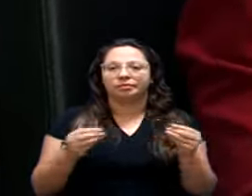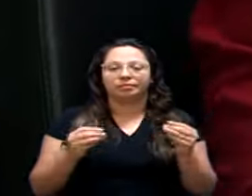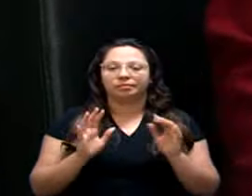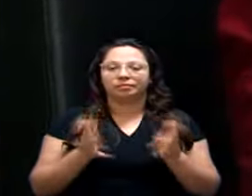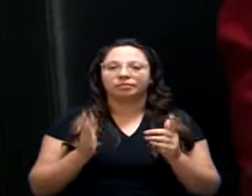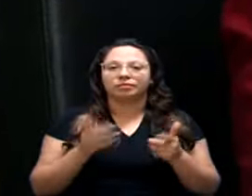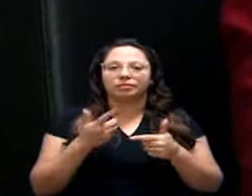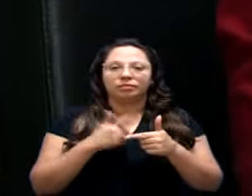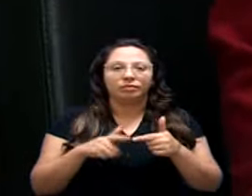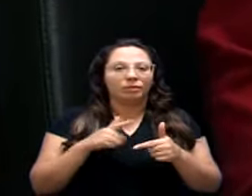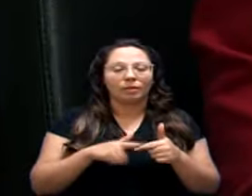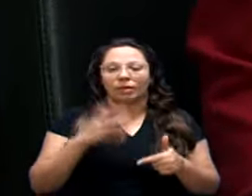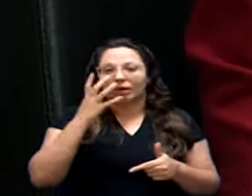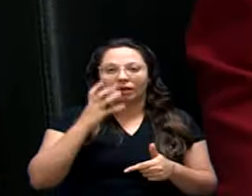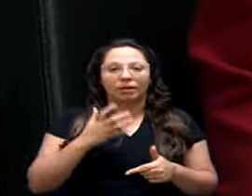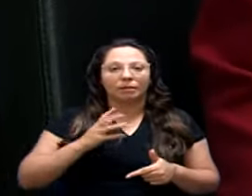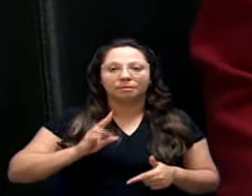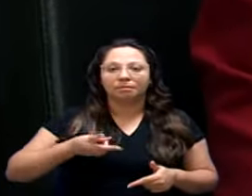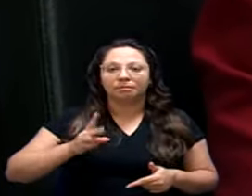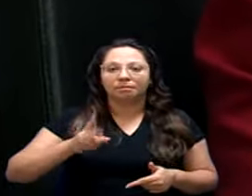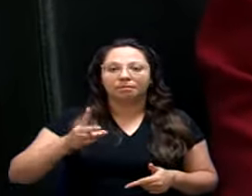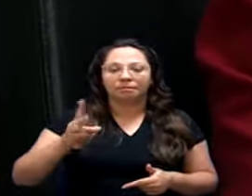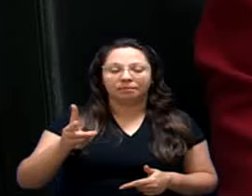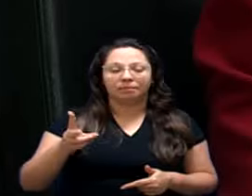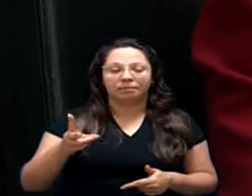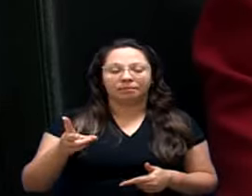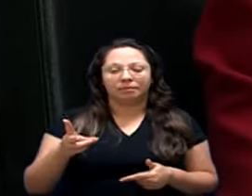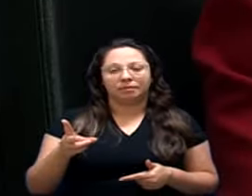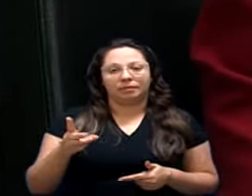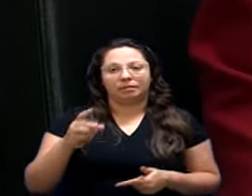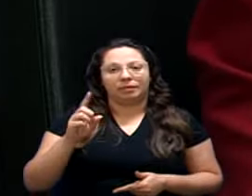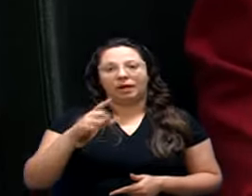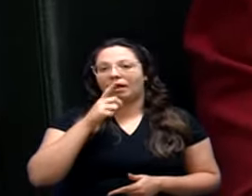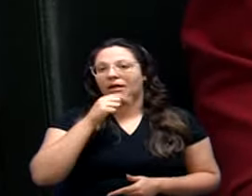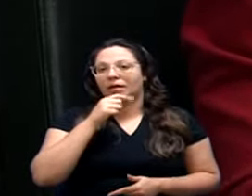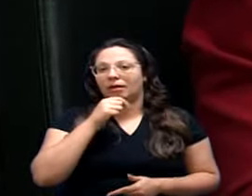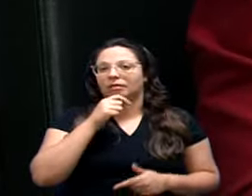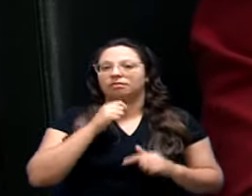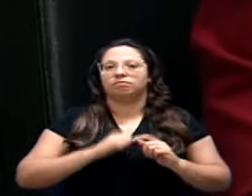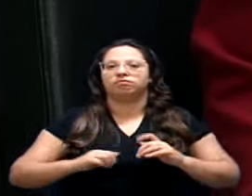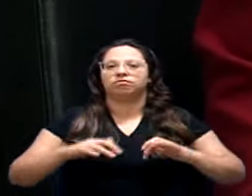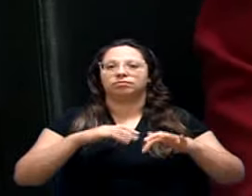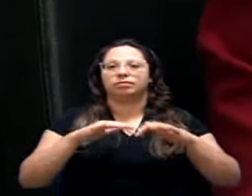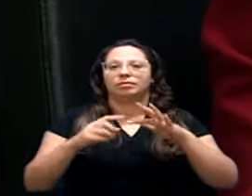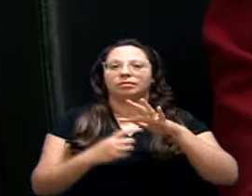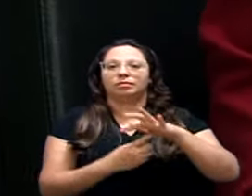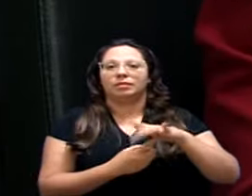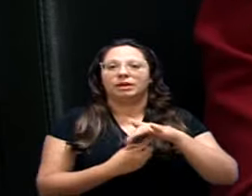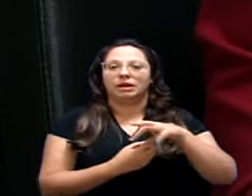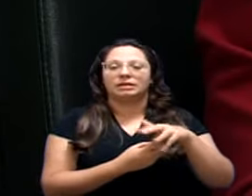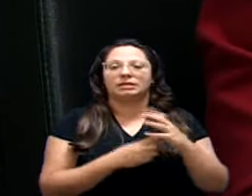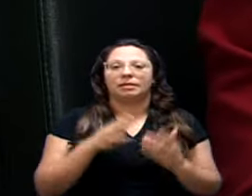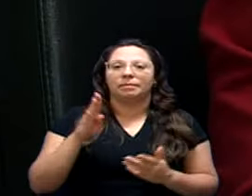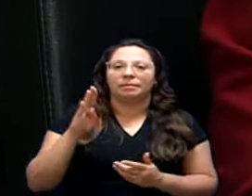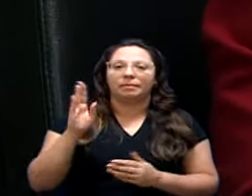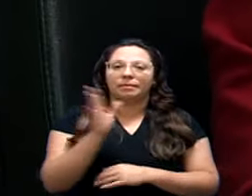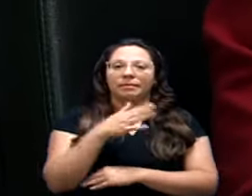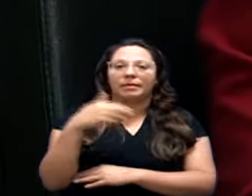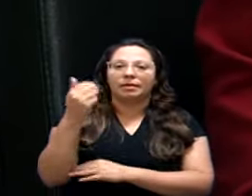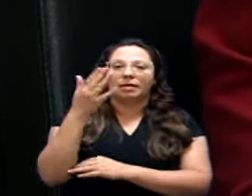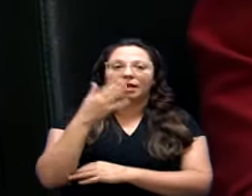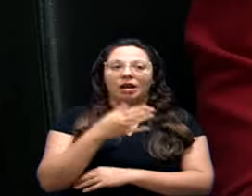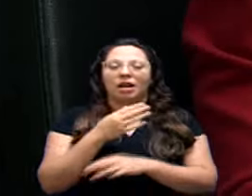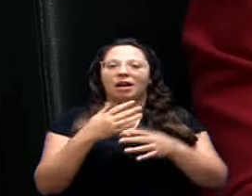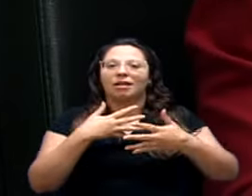seríssimos regularmente na cidade os alargamentos da Praça da Bandeira o terminal São Paulo o